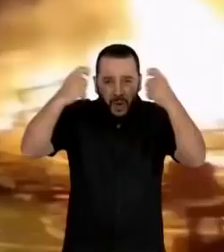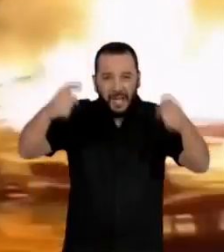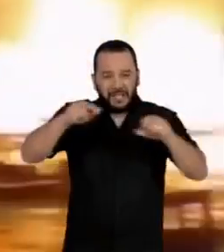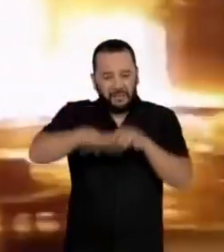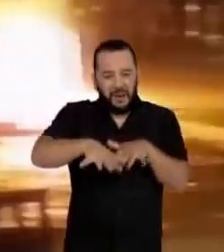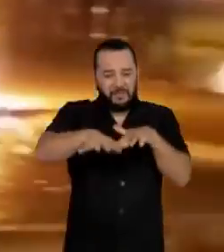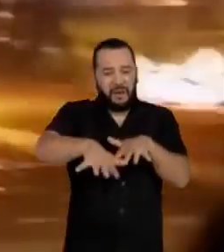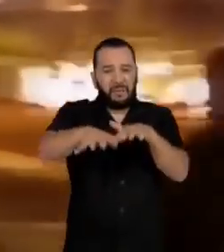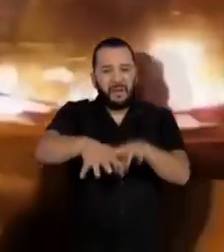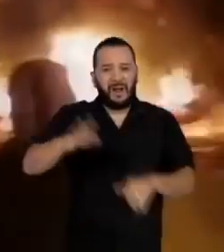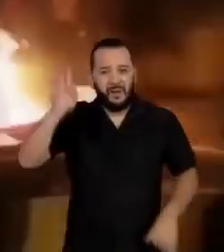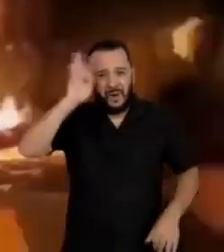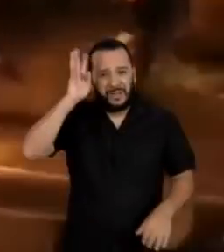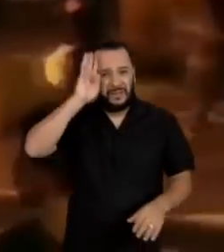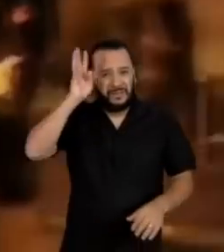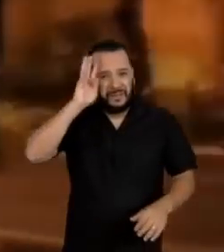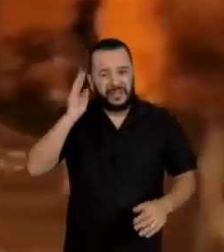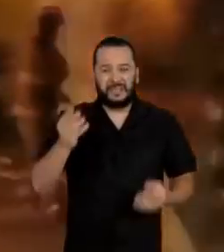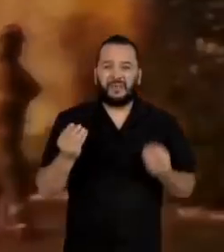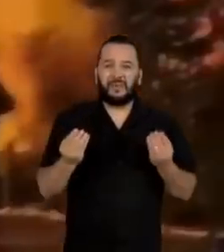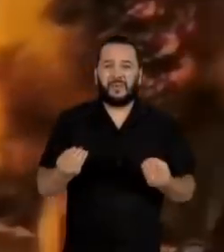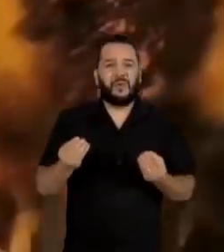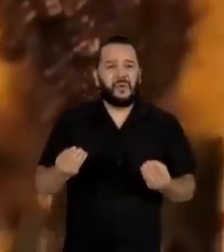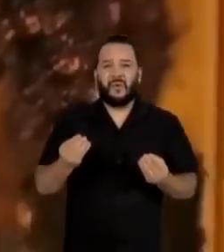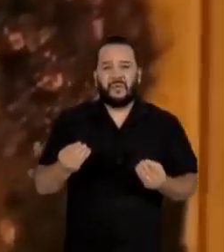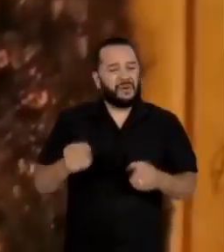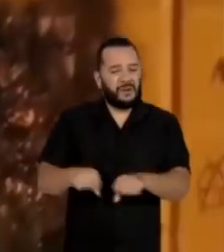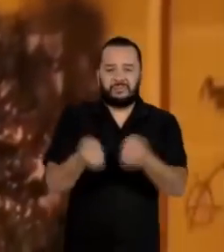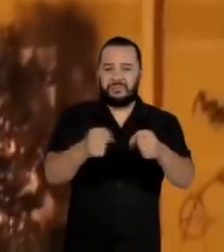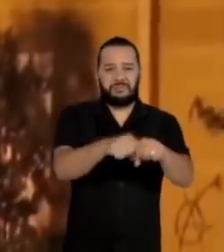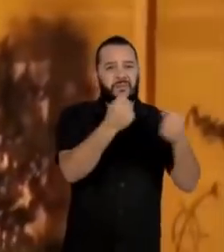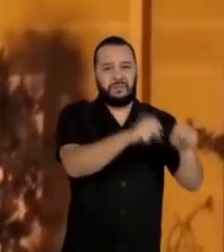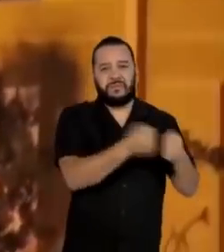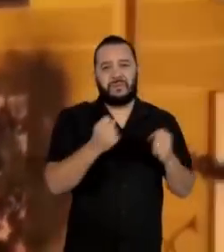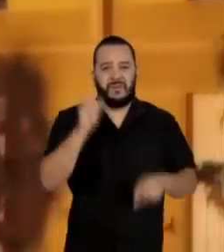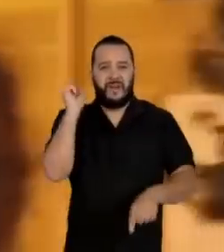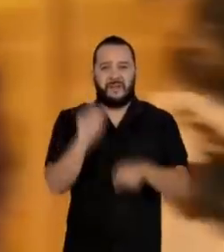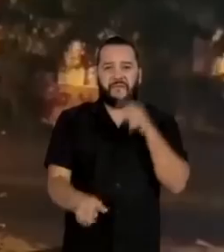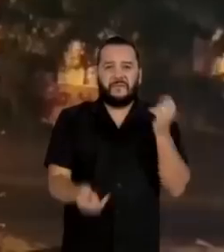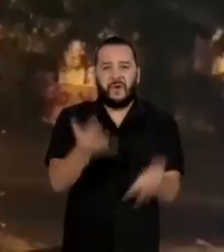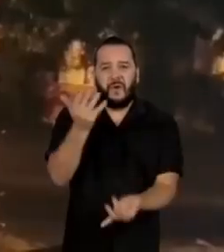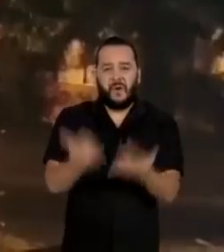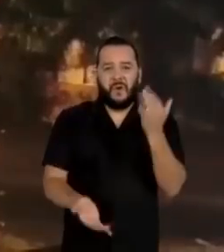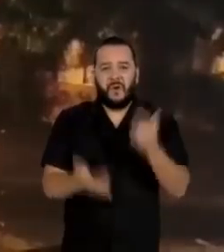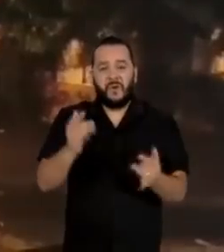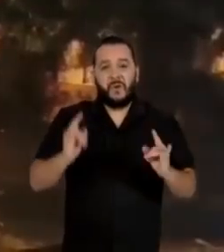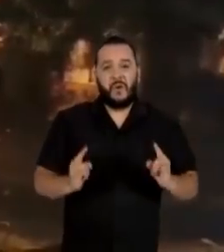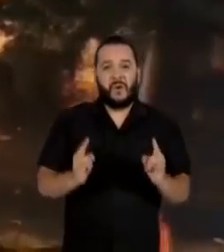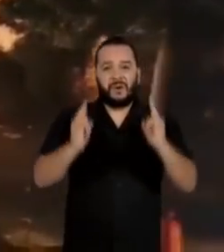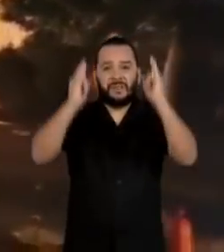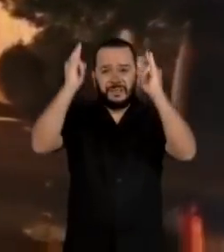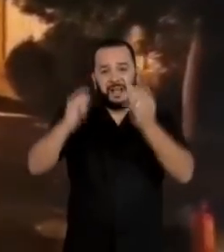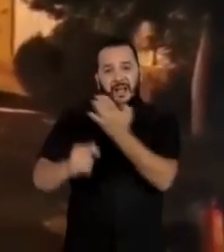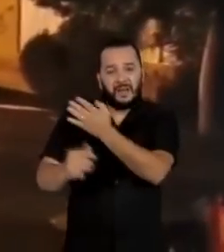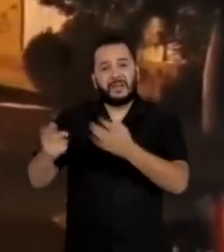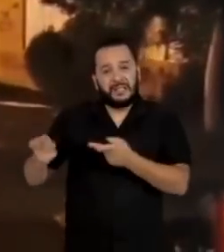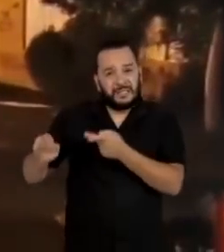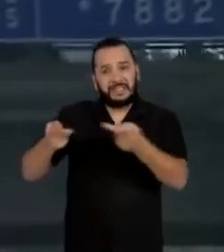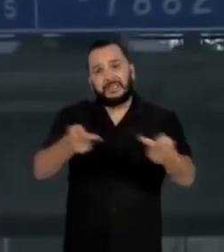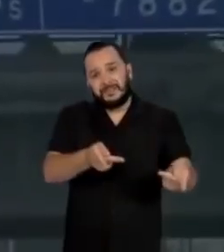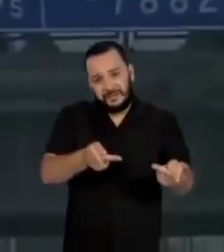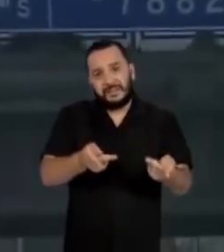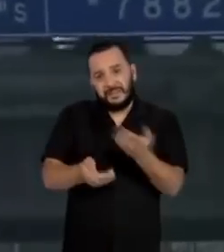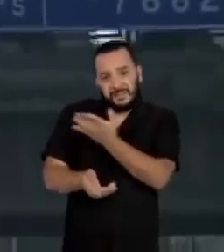nesta quarta-feira em todo o país. Vândalos saquearam e colocaram fogo num grande hotel na cidade turística de La